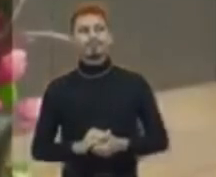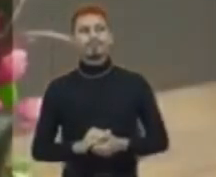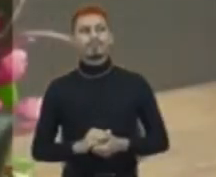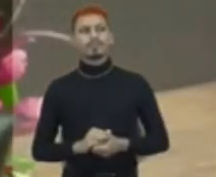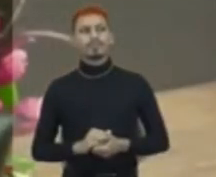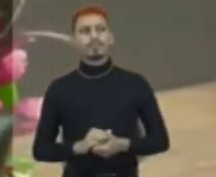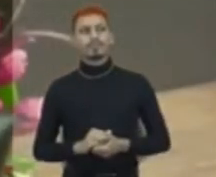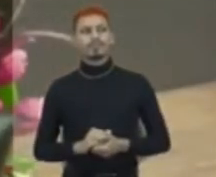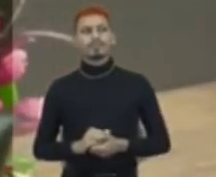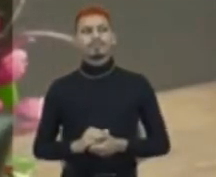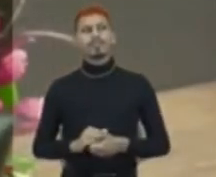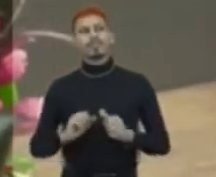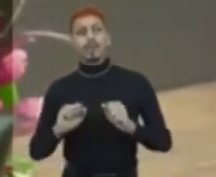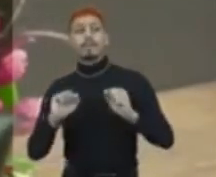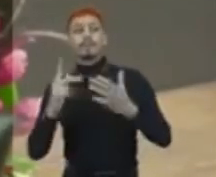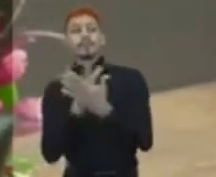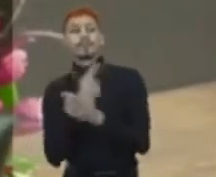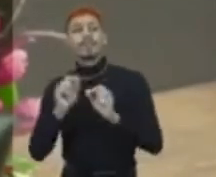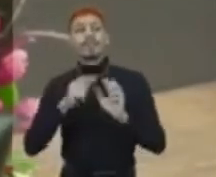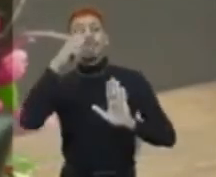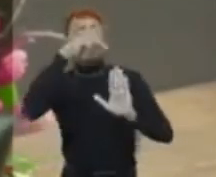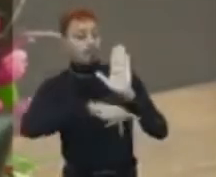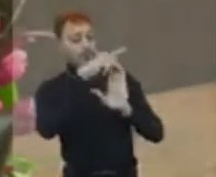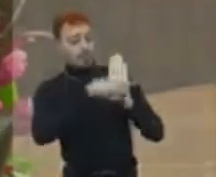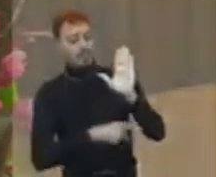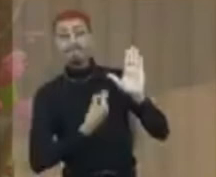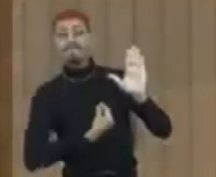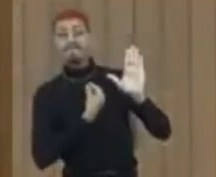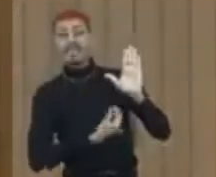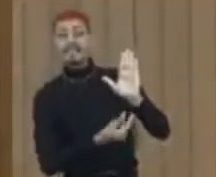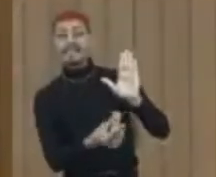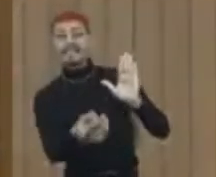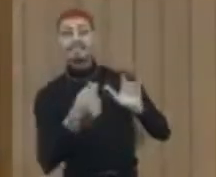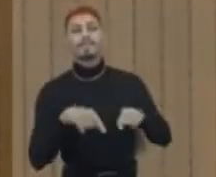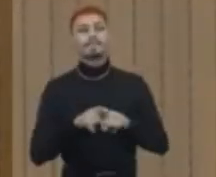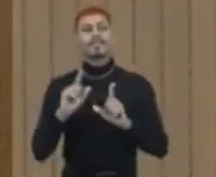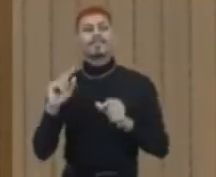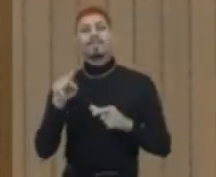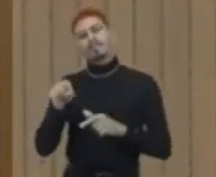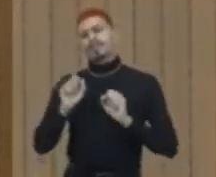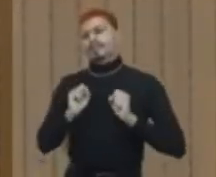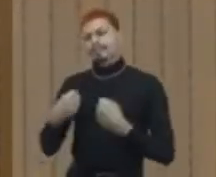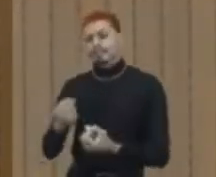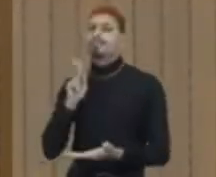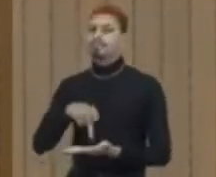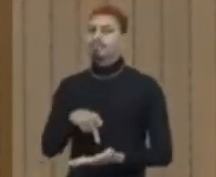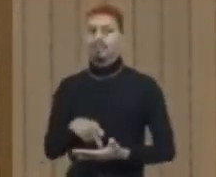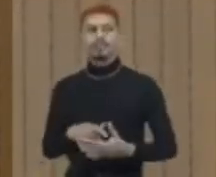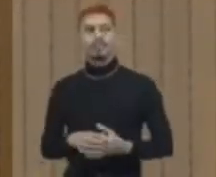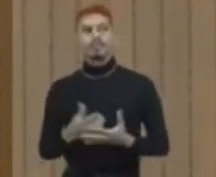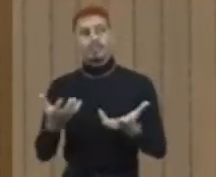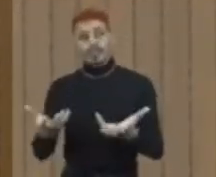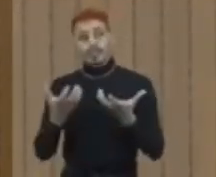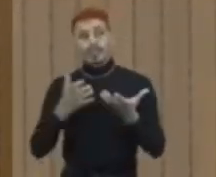Talvez um projeto, esse tenha sido um projeto de vida seu, você se dedicou muito. E eu queria